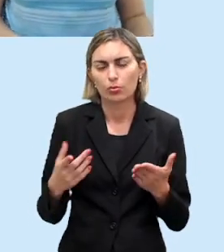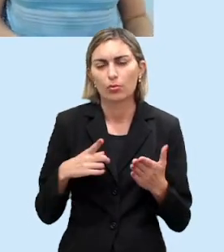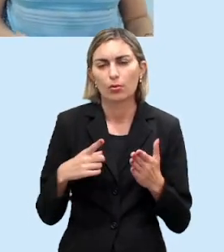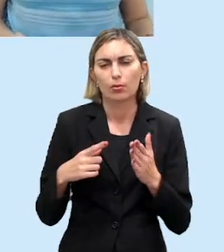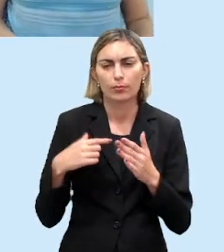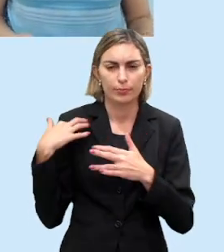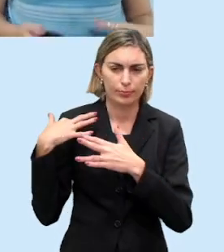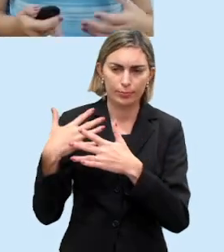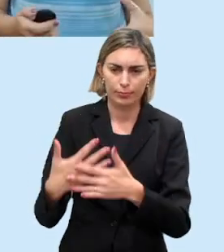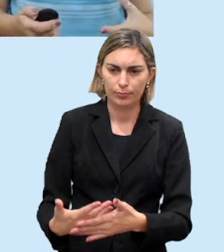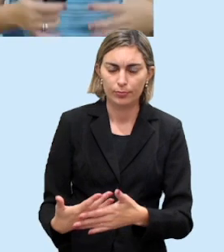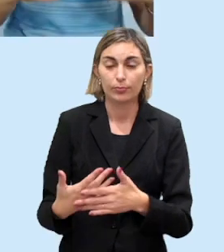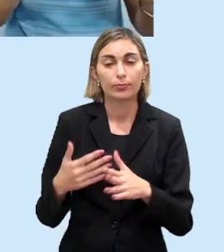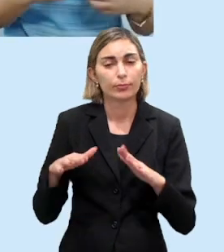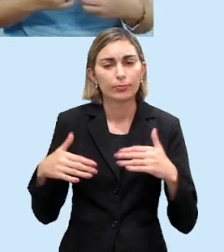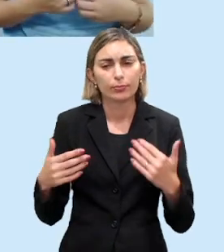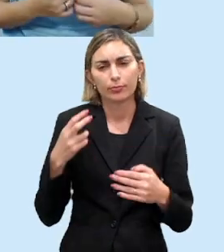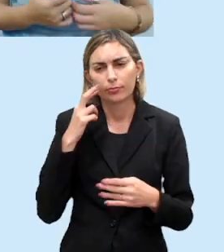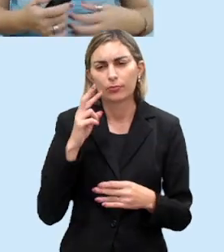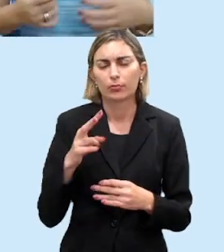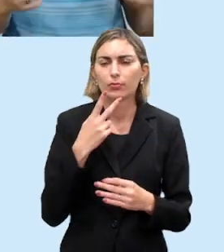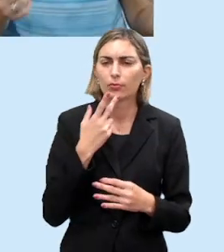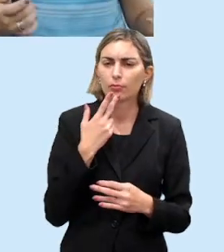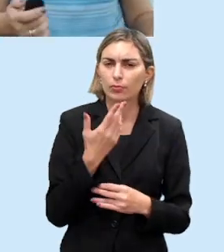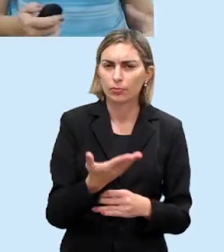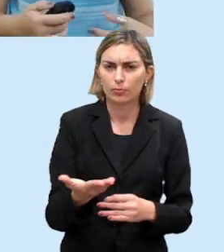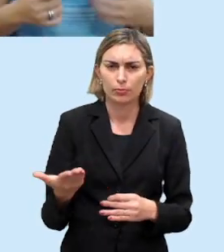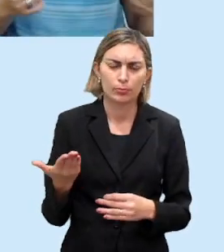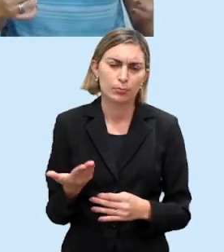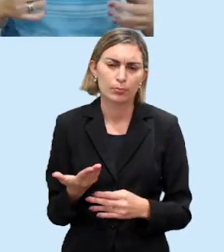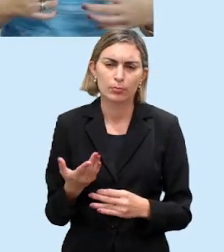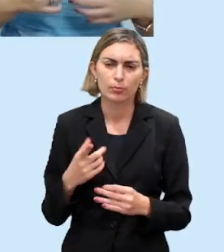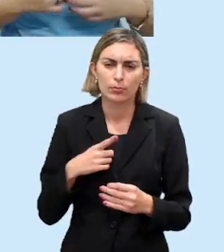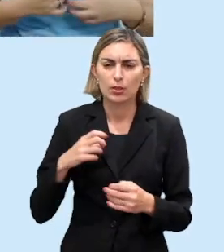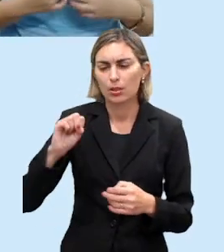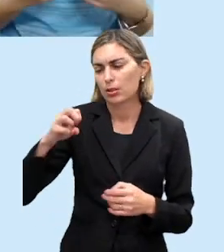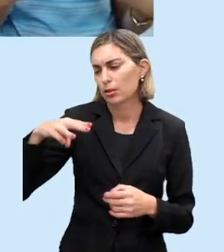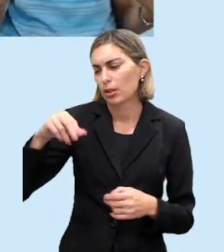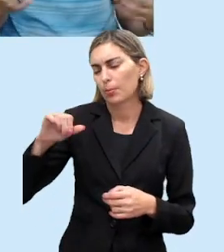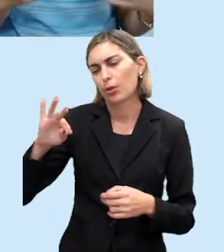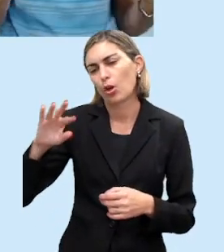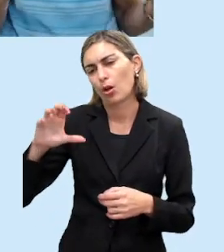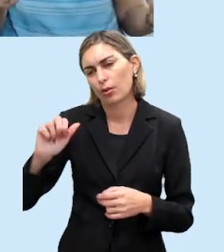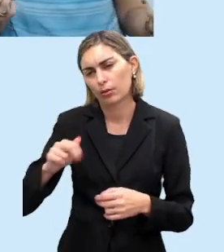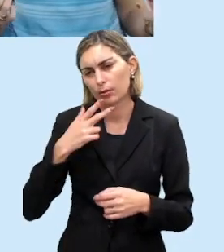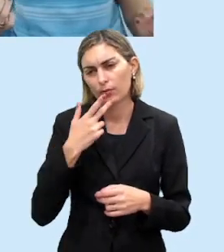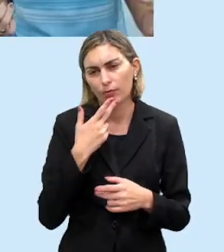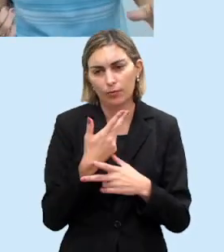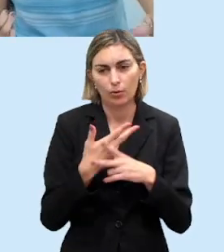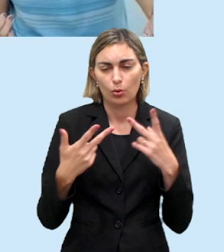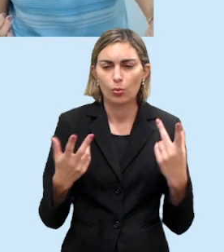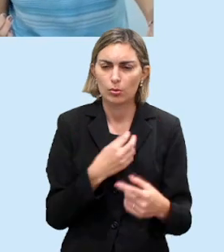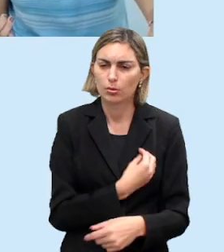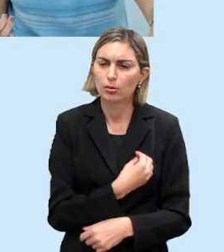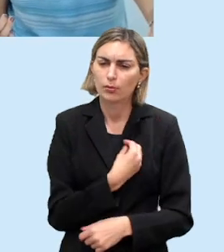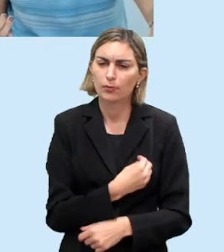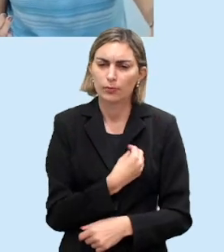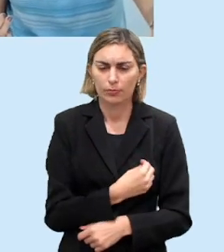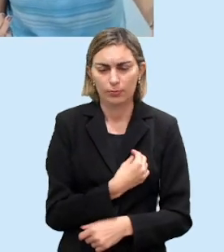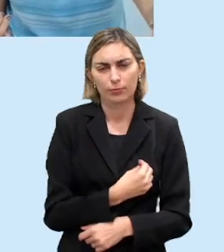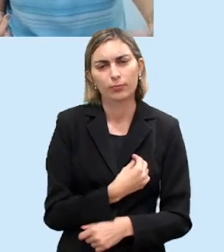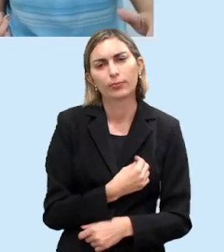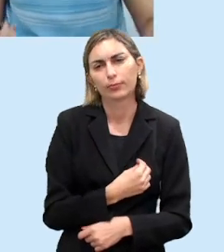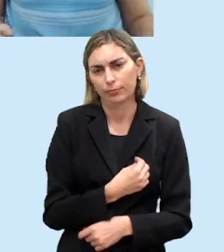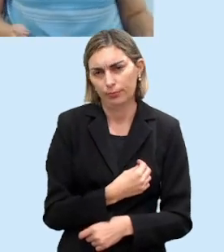tempo. Né? Então veja, eu falei para vocês que a semiótica ela fala das coisas da vida. Não